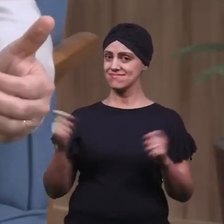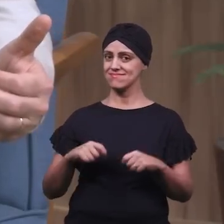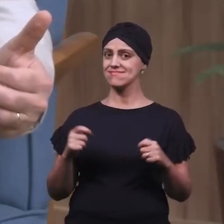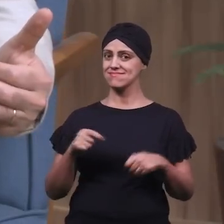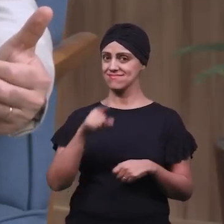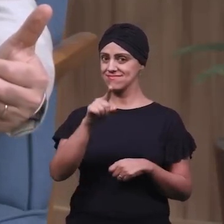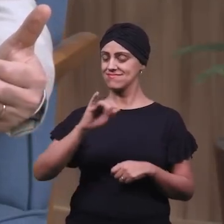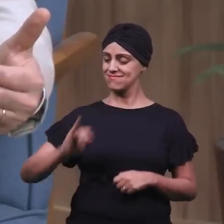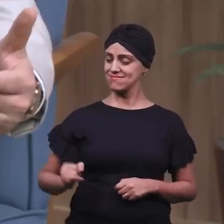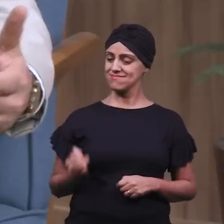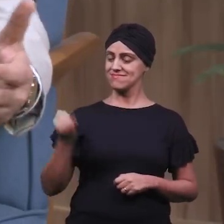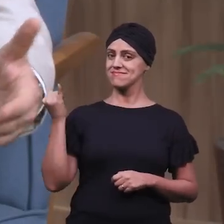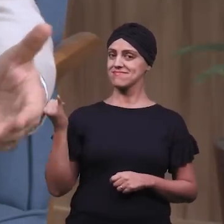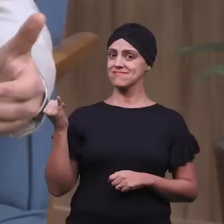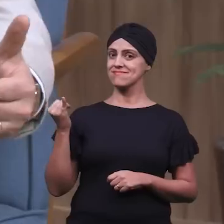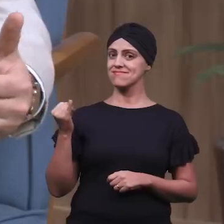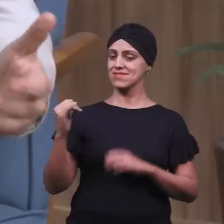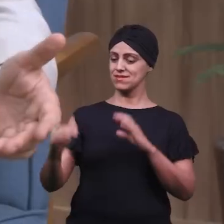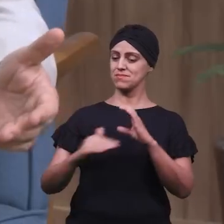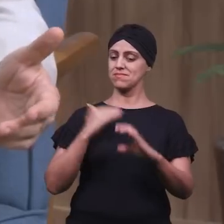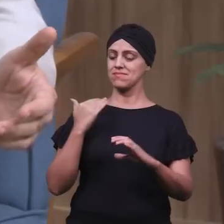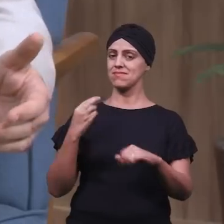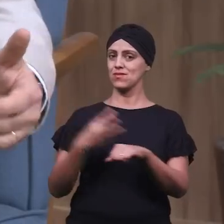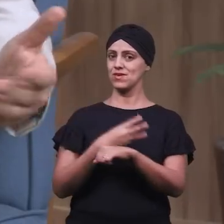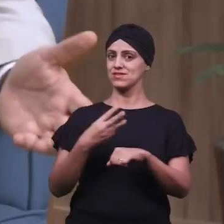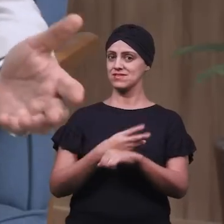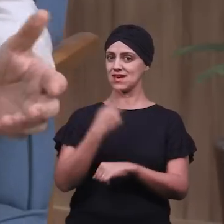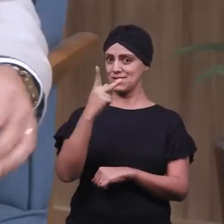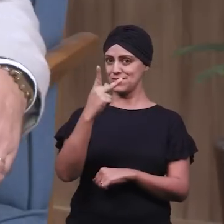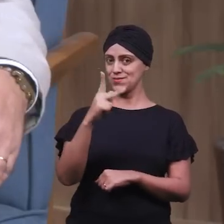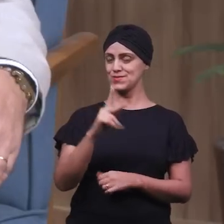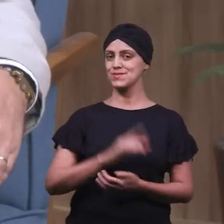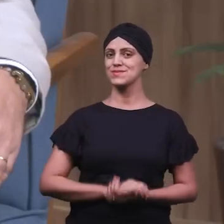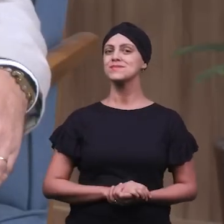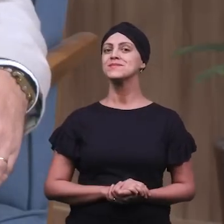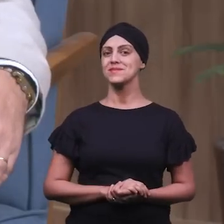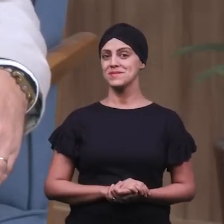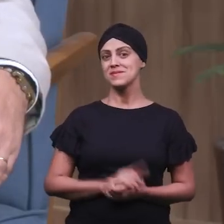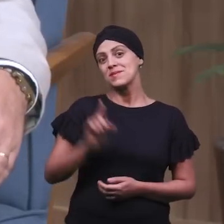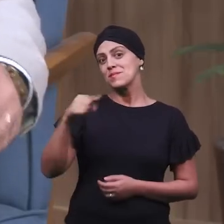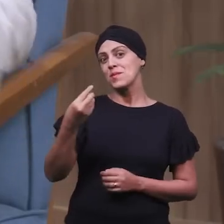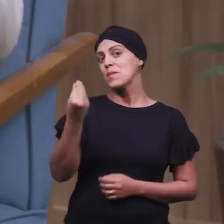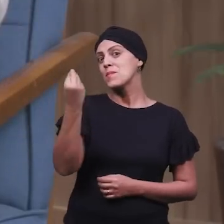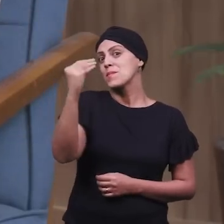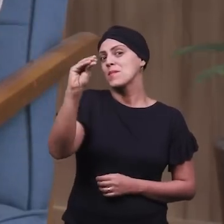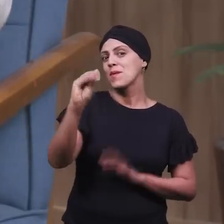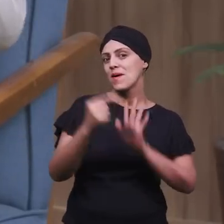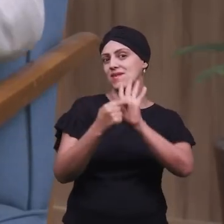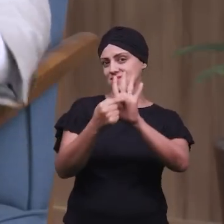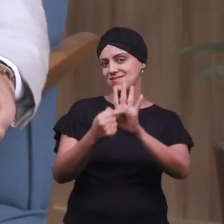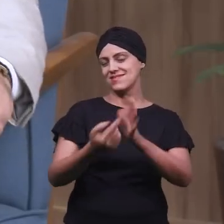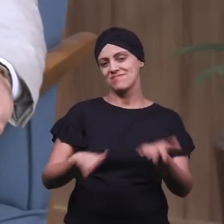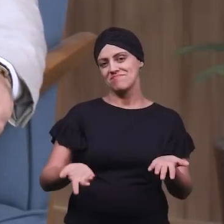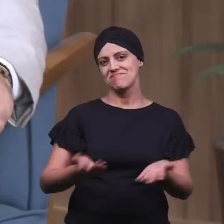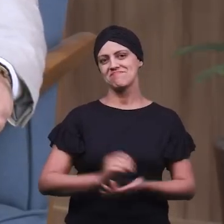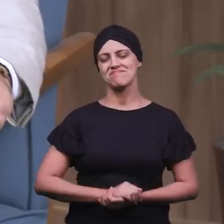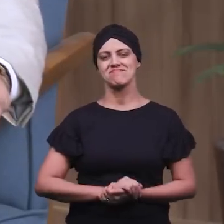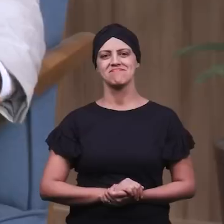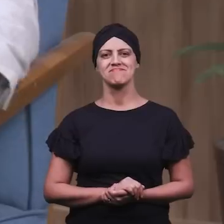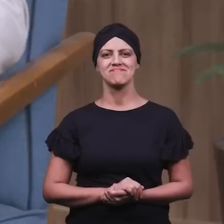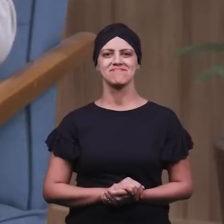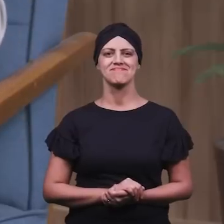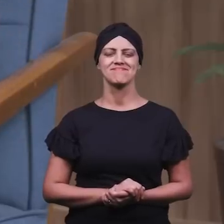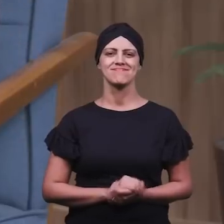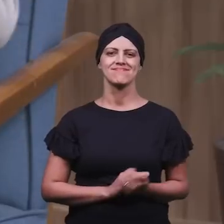você pode participar, enviar a sua mensagem, quem sabe no próximo programa nós vamos trazer a sua mensagem aqui na